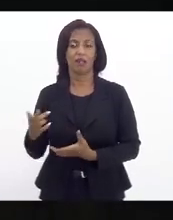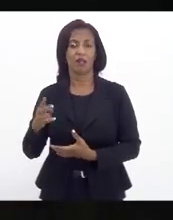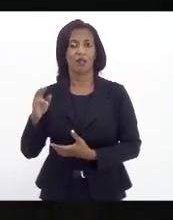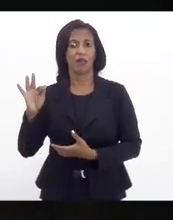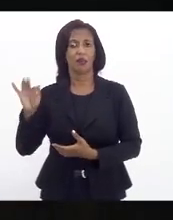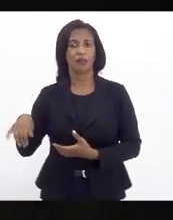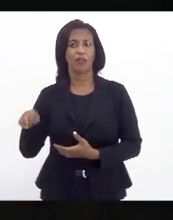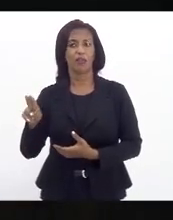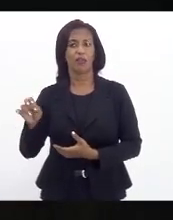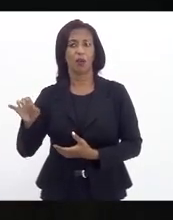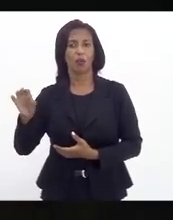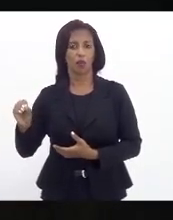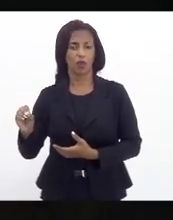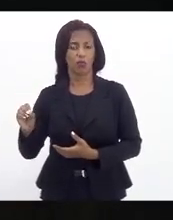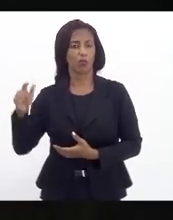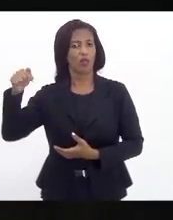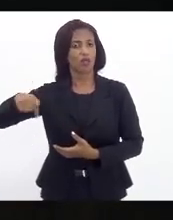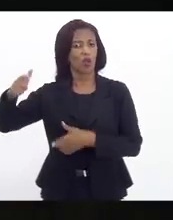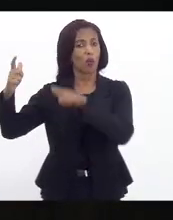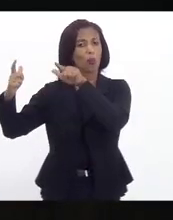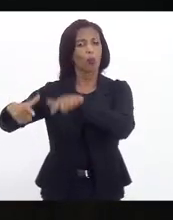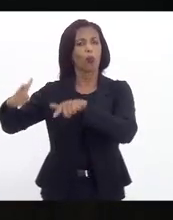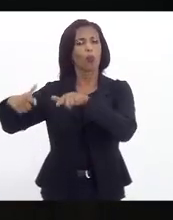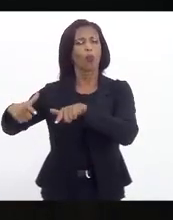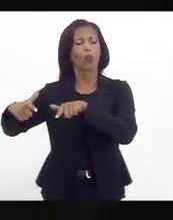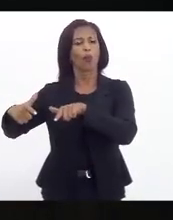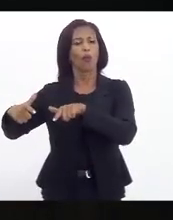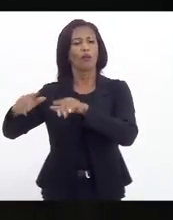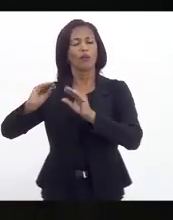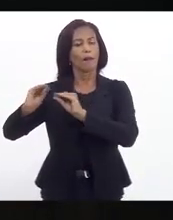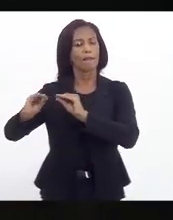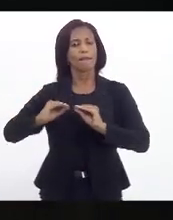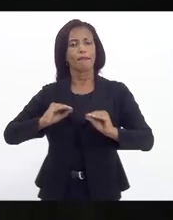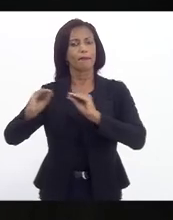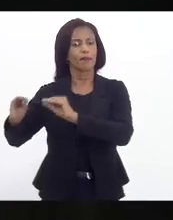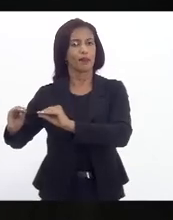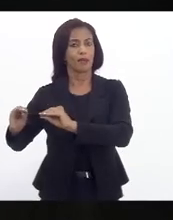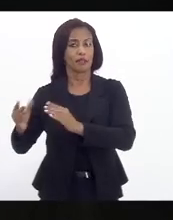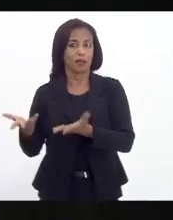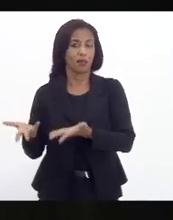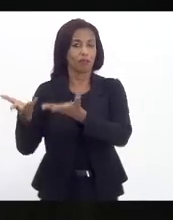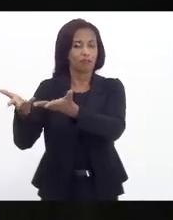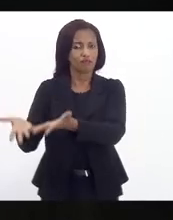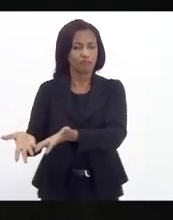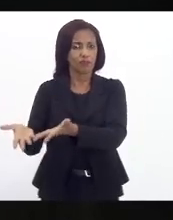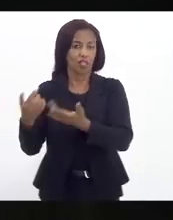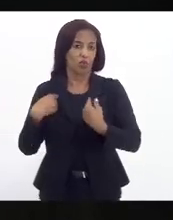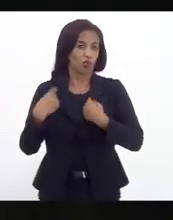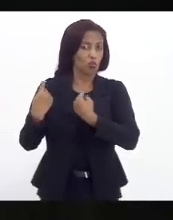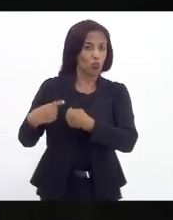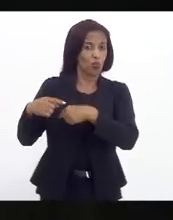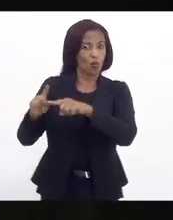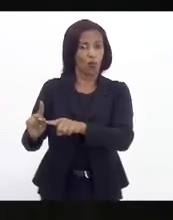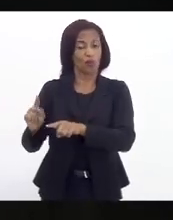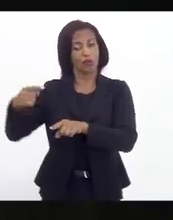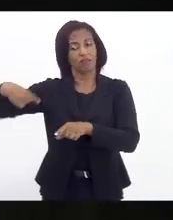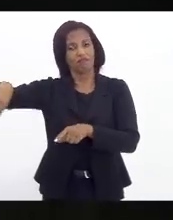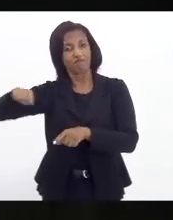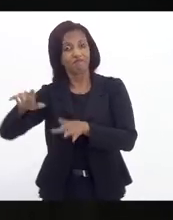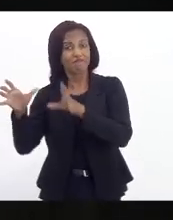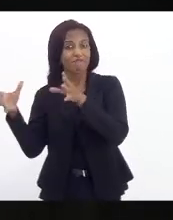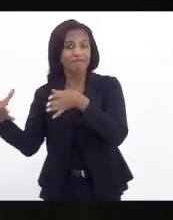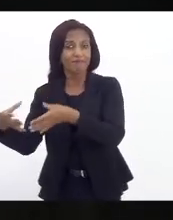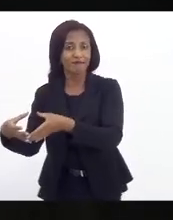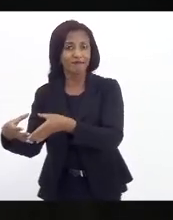UESO. Eles querem fazer lá migração. Então, com excelência, eu sou contra, mas eles, eles,